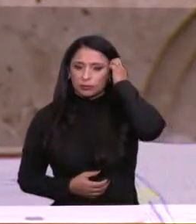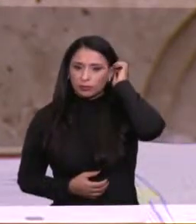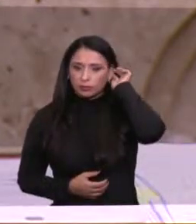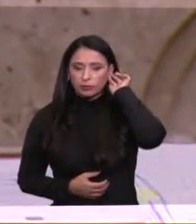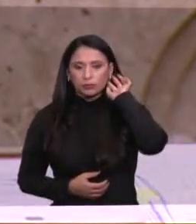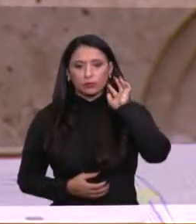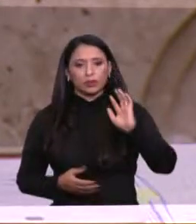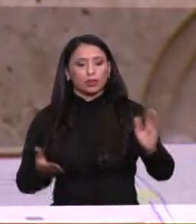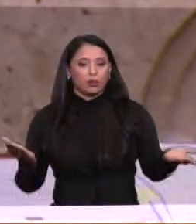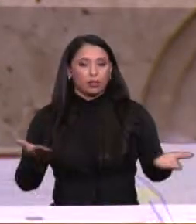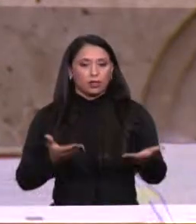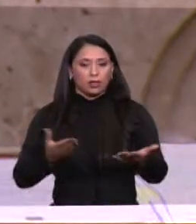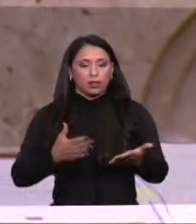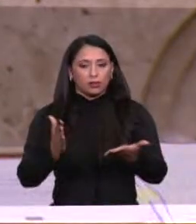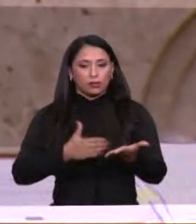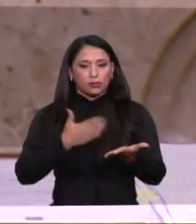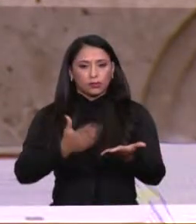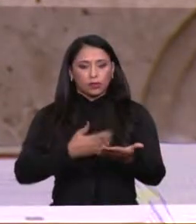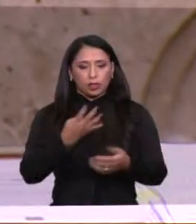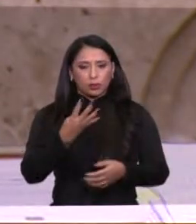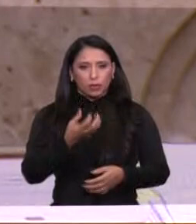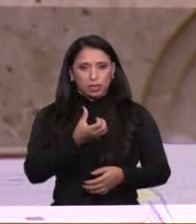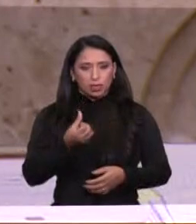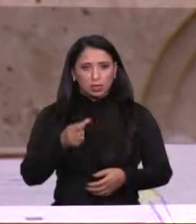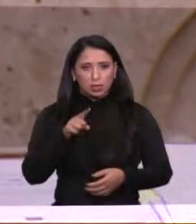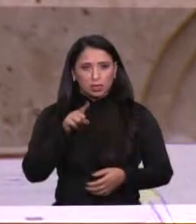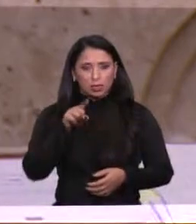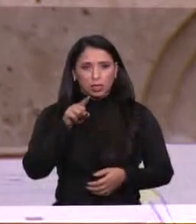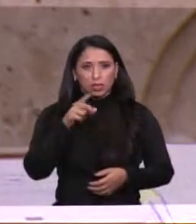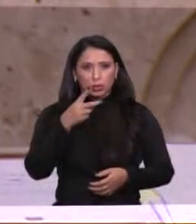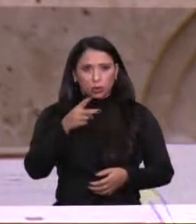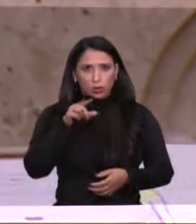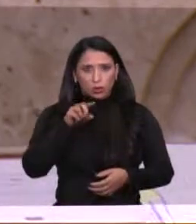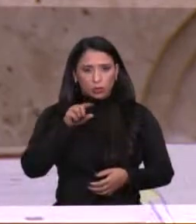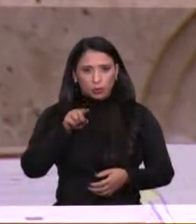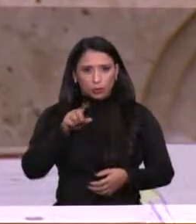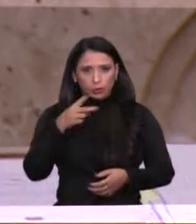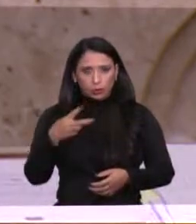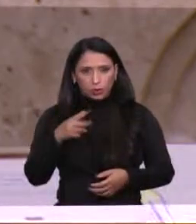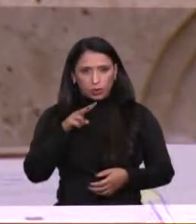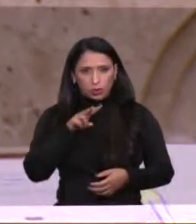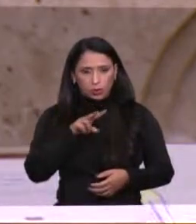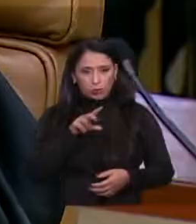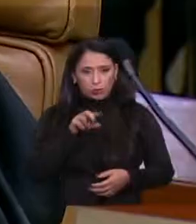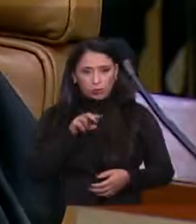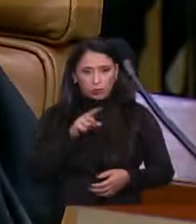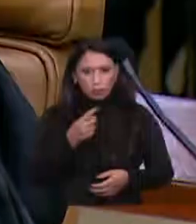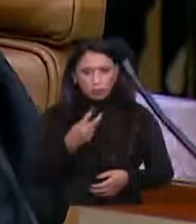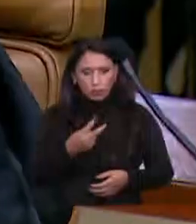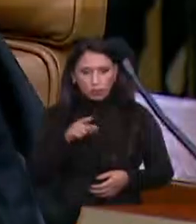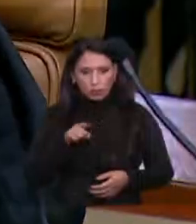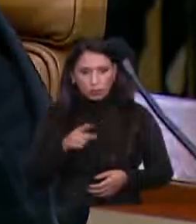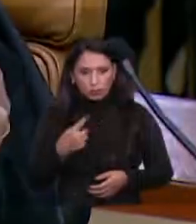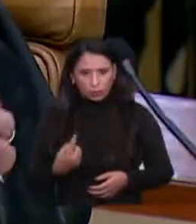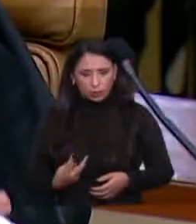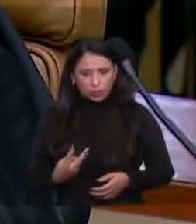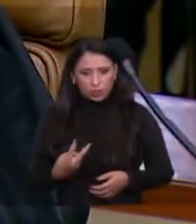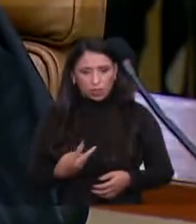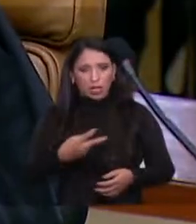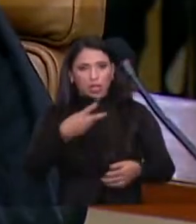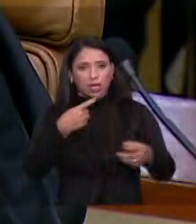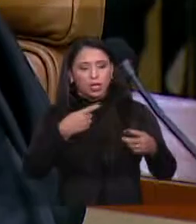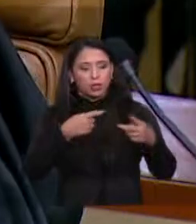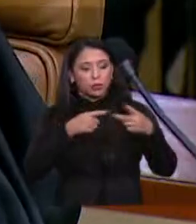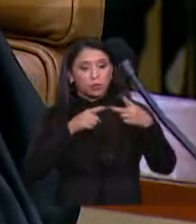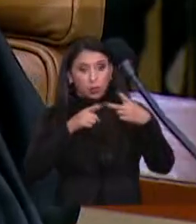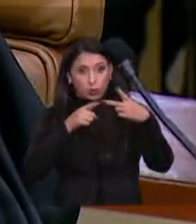folhas 46 do voto e tem 2.2.2 é o segundo item do